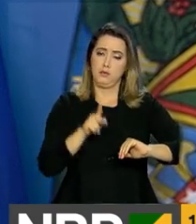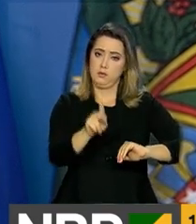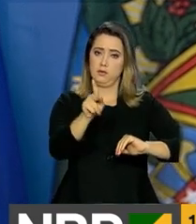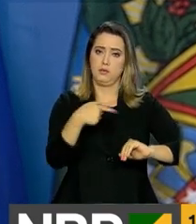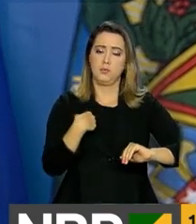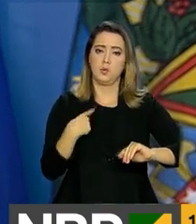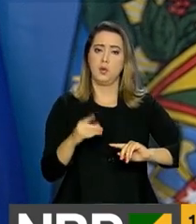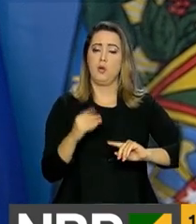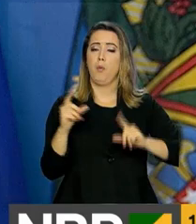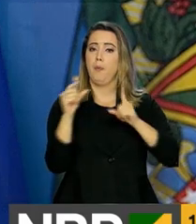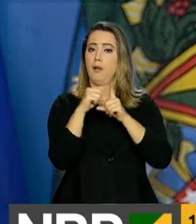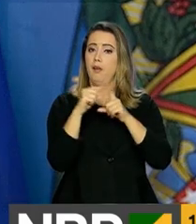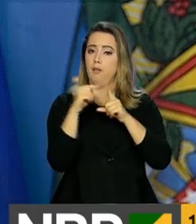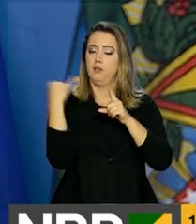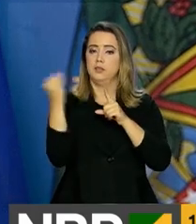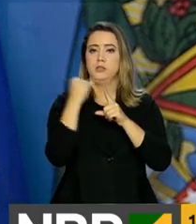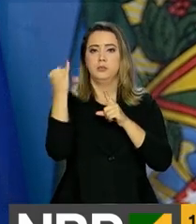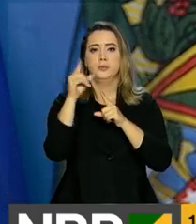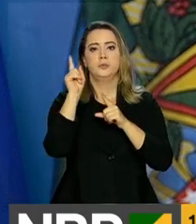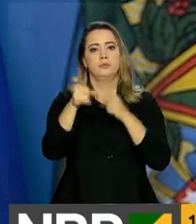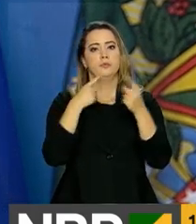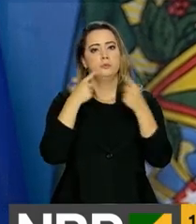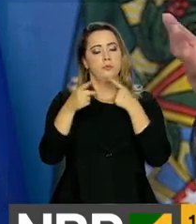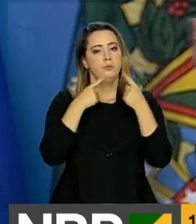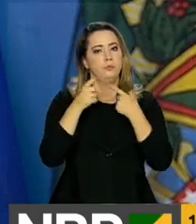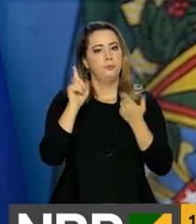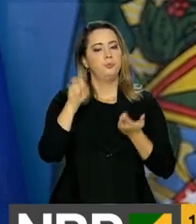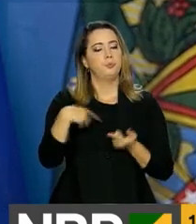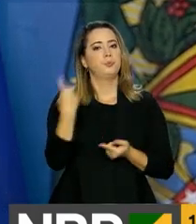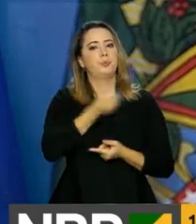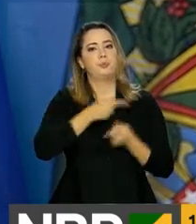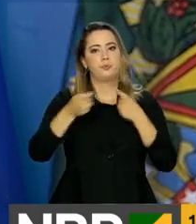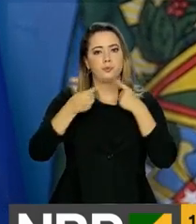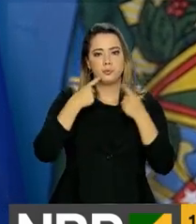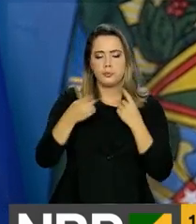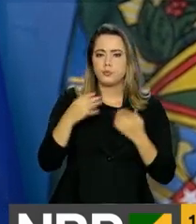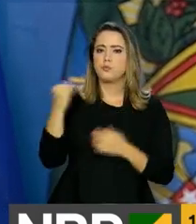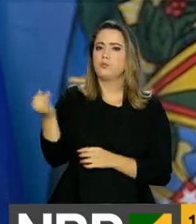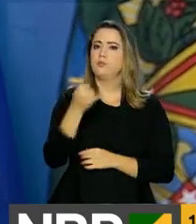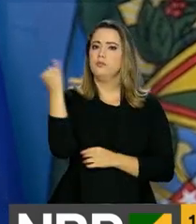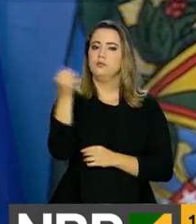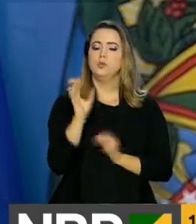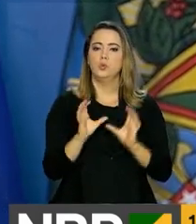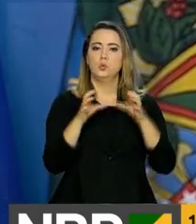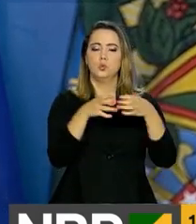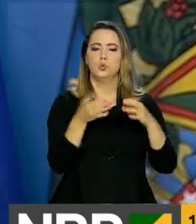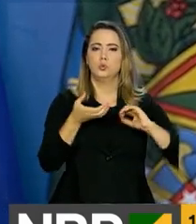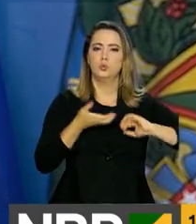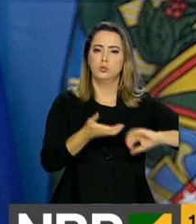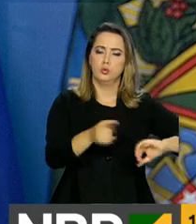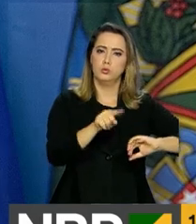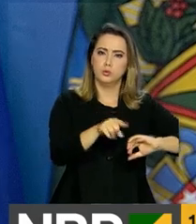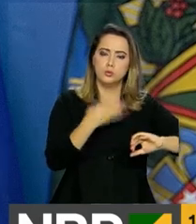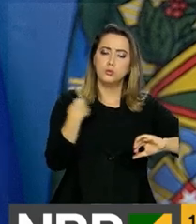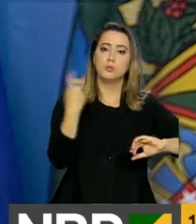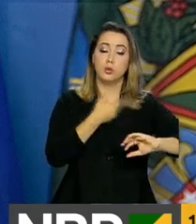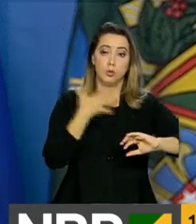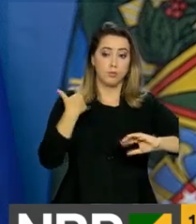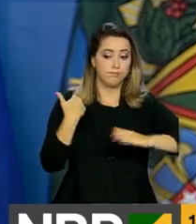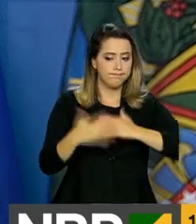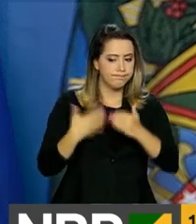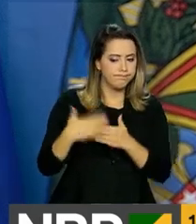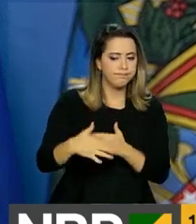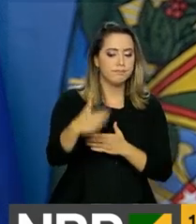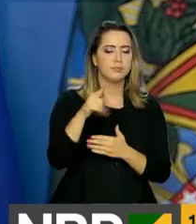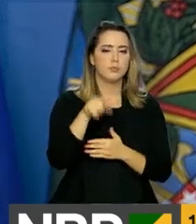das palavras chaves do nosso governo é o diálogo nós instituímos um diálogo muito produtivo com o congresso nacional e com isso conseguindo levar